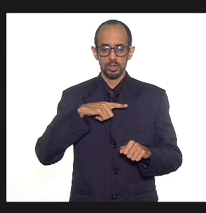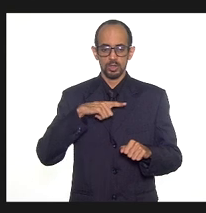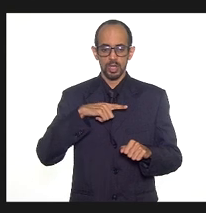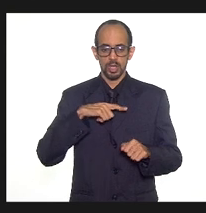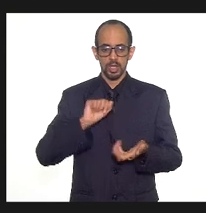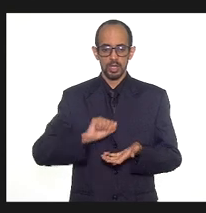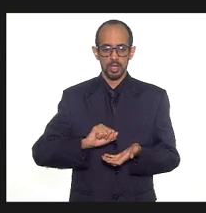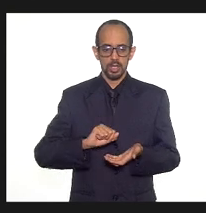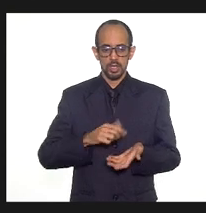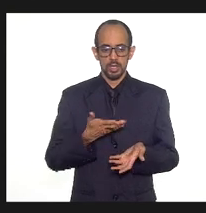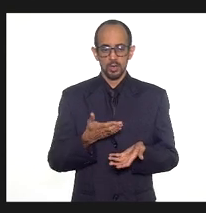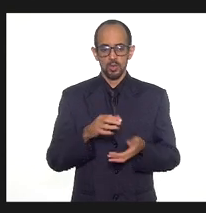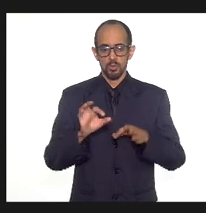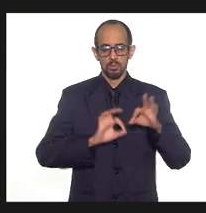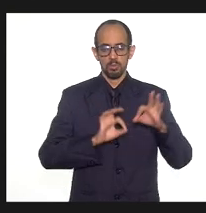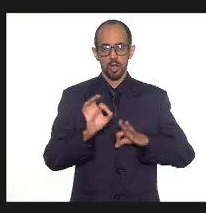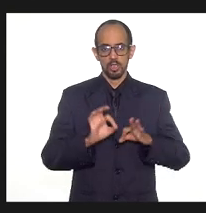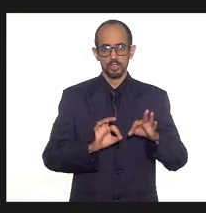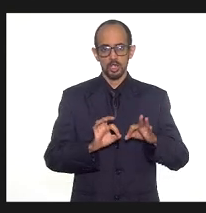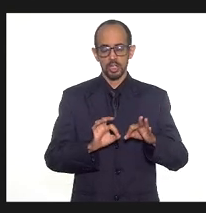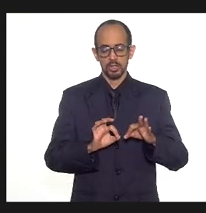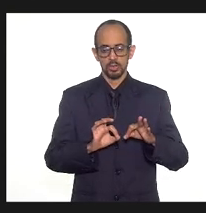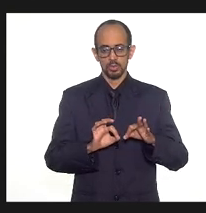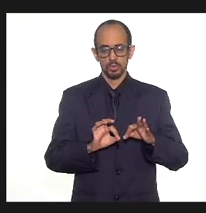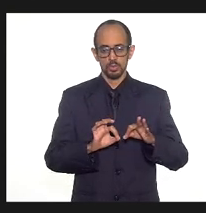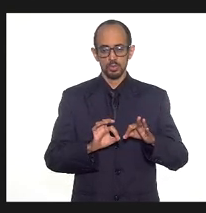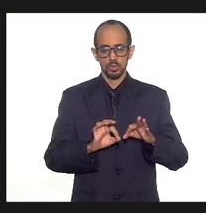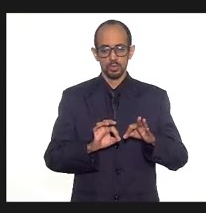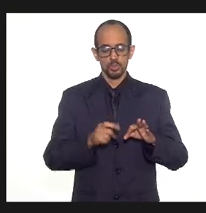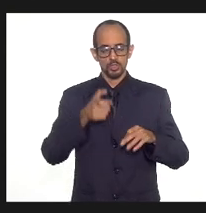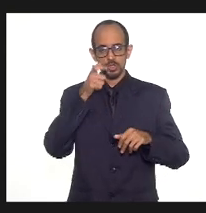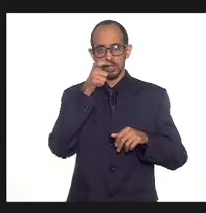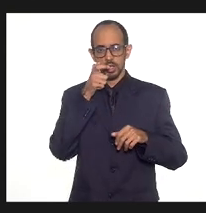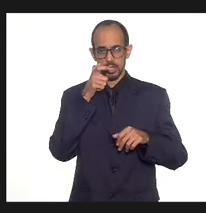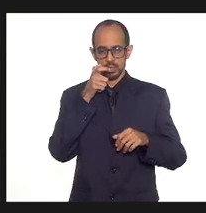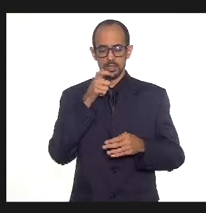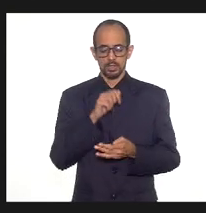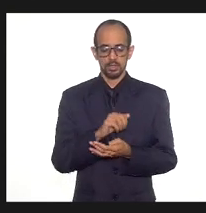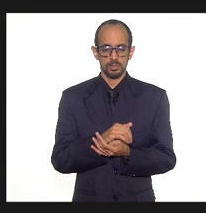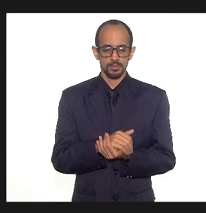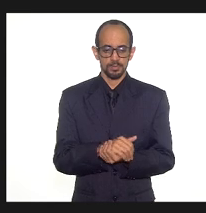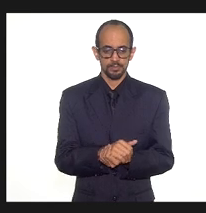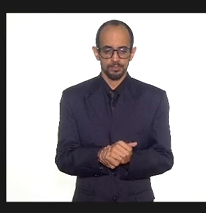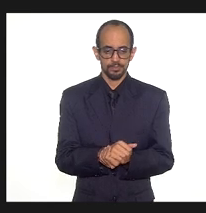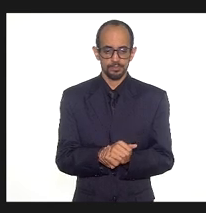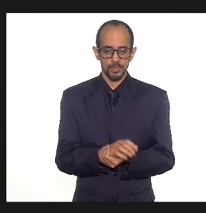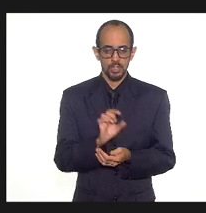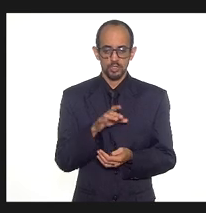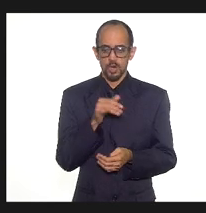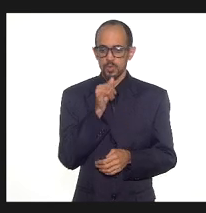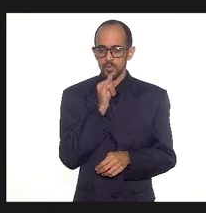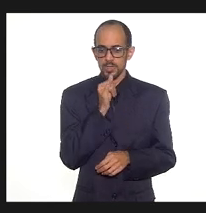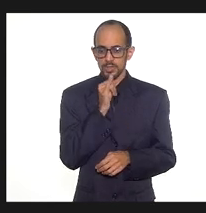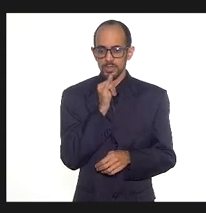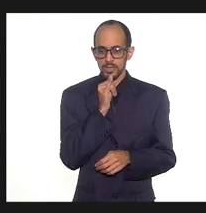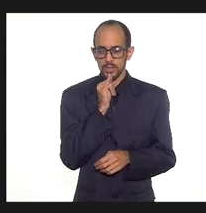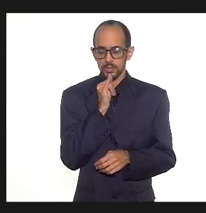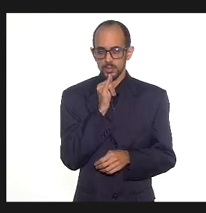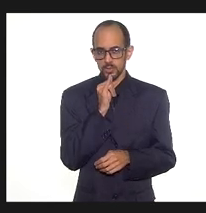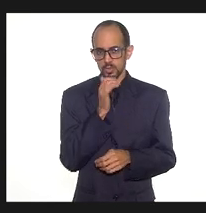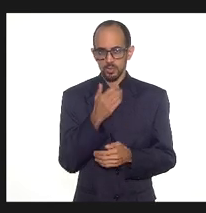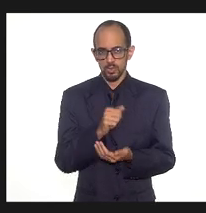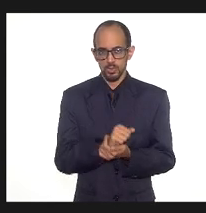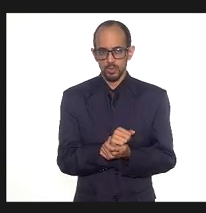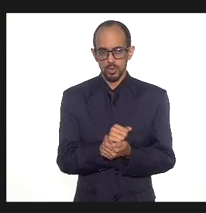se vira um projeto de interesse. Né? É, só um exemplo aqui, parênteses, um número